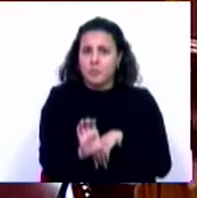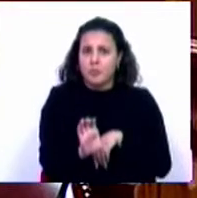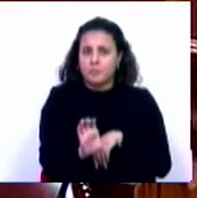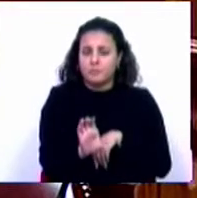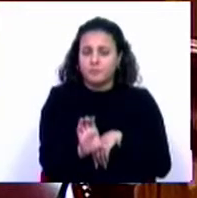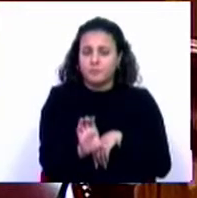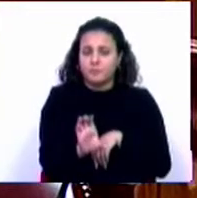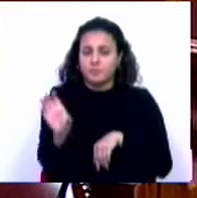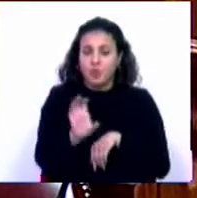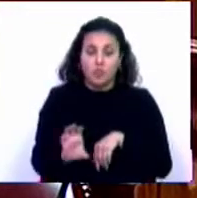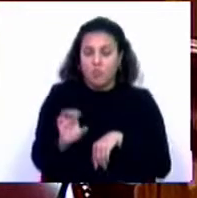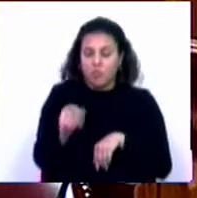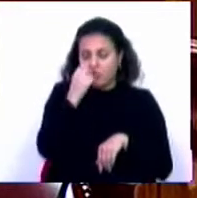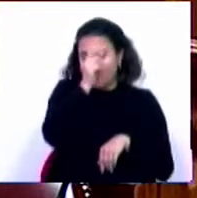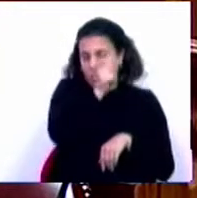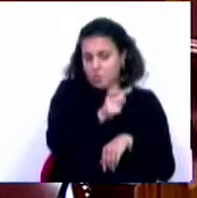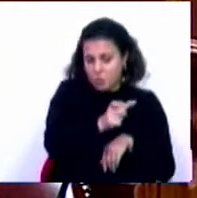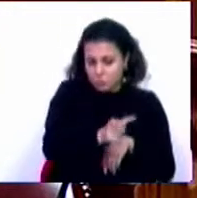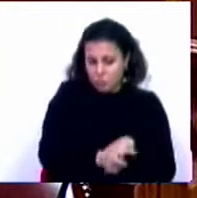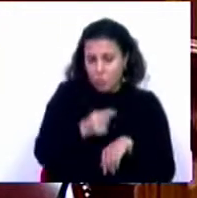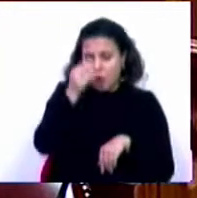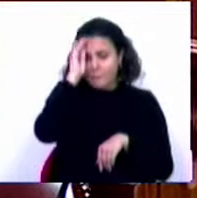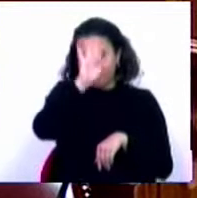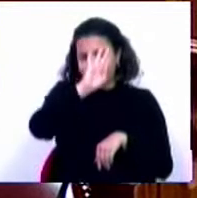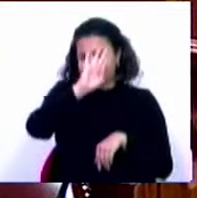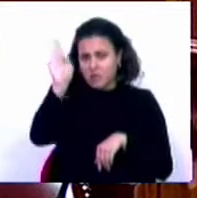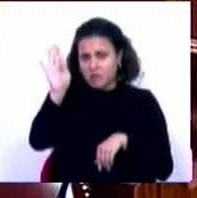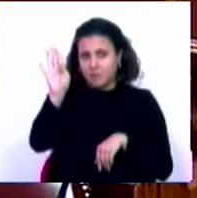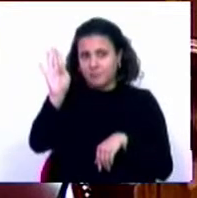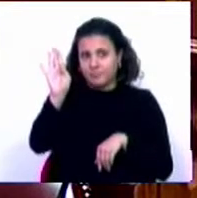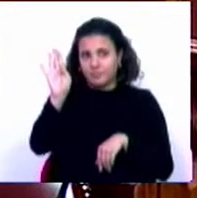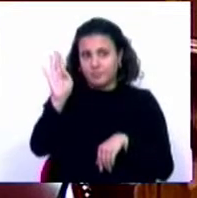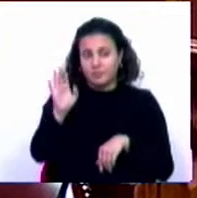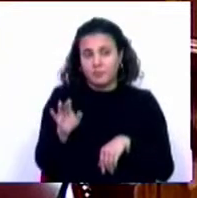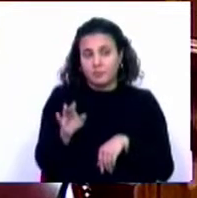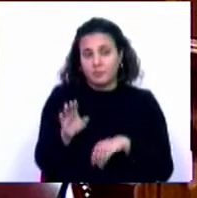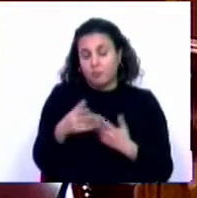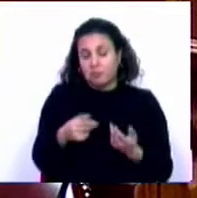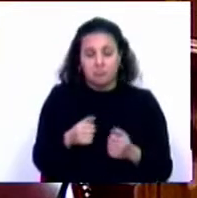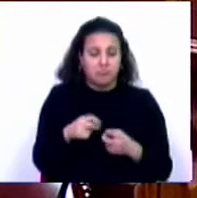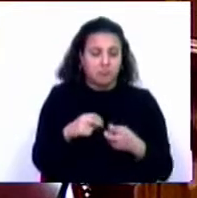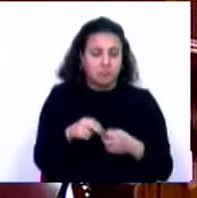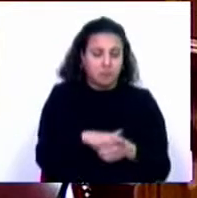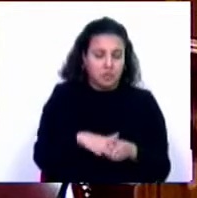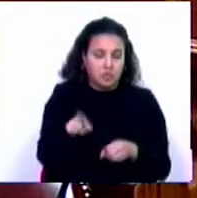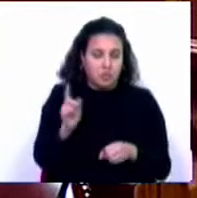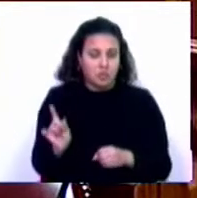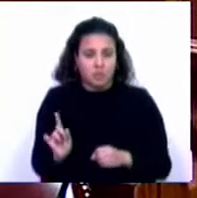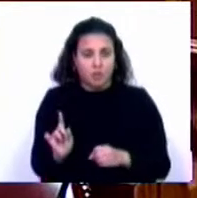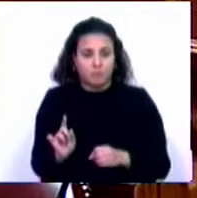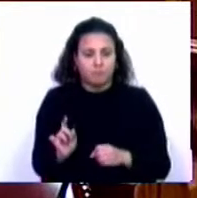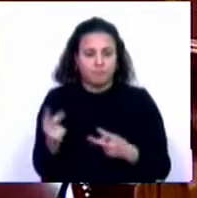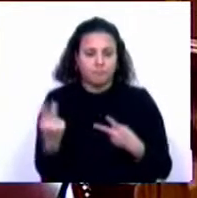por quem é competente e de acatamento, naturalmente, porque não é concebível outra situação. O segundo